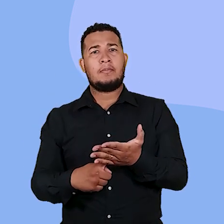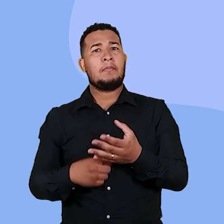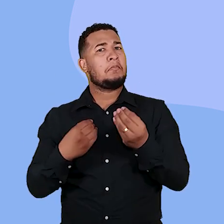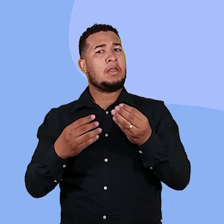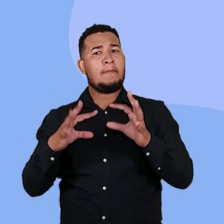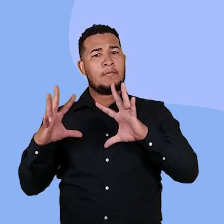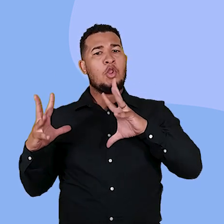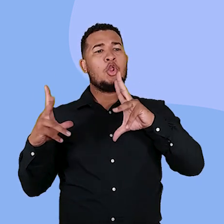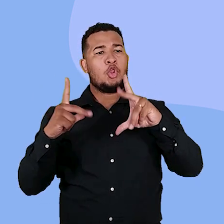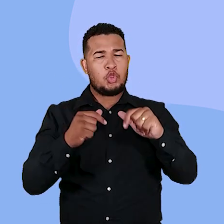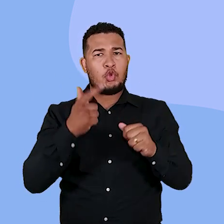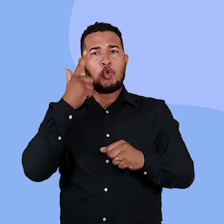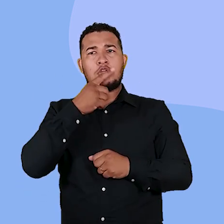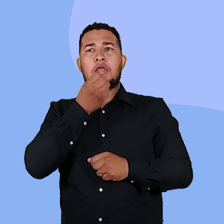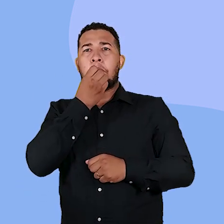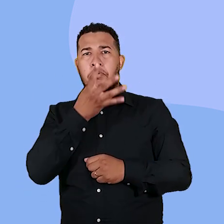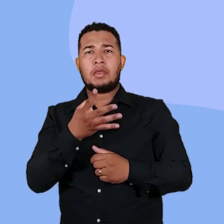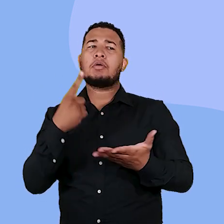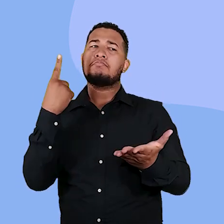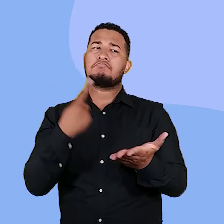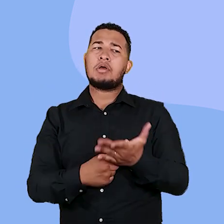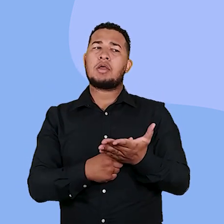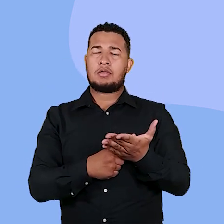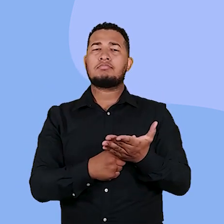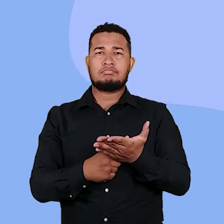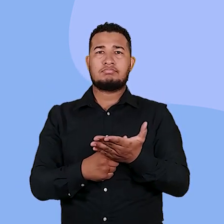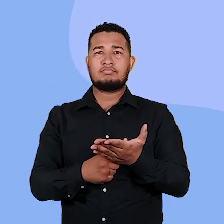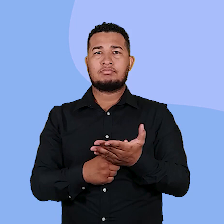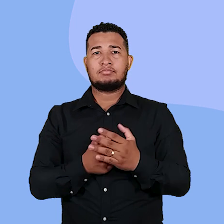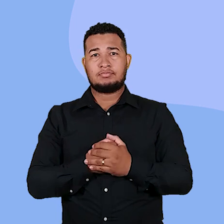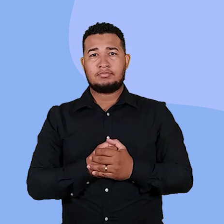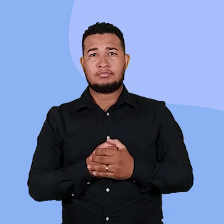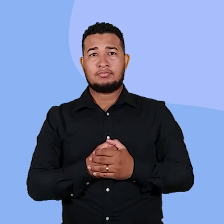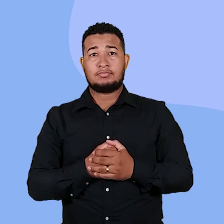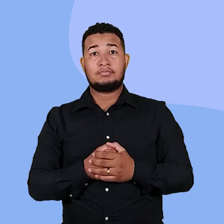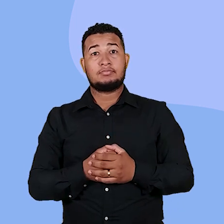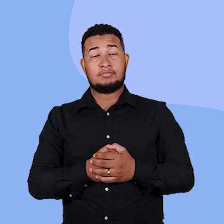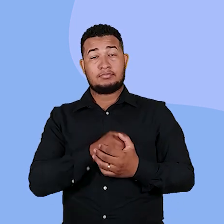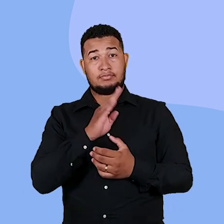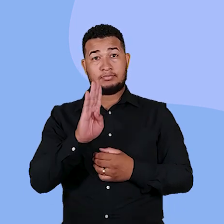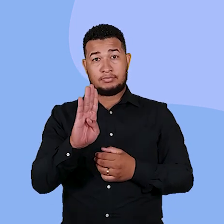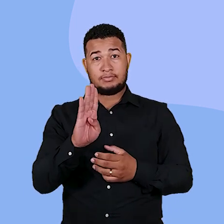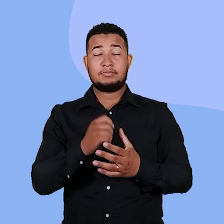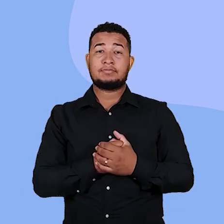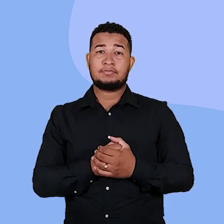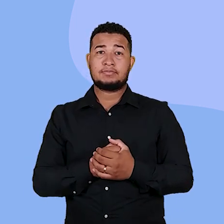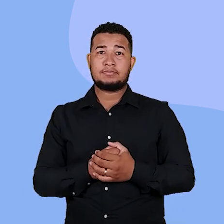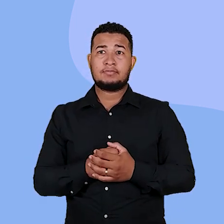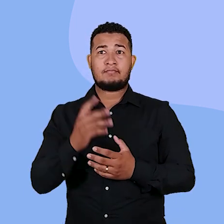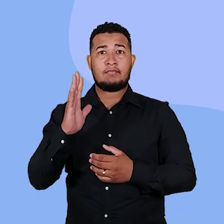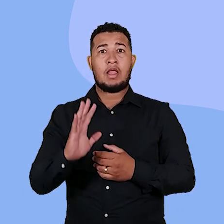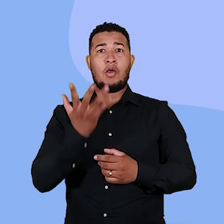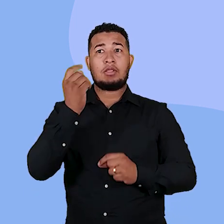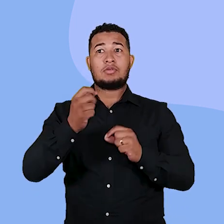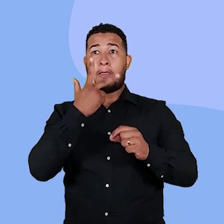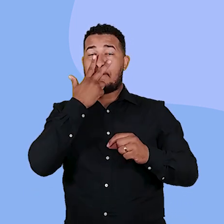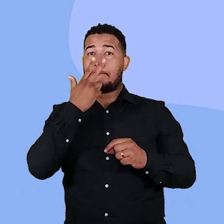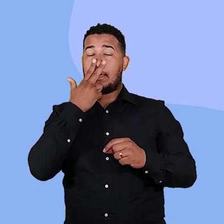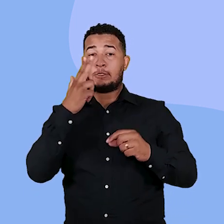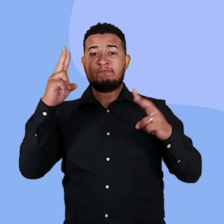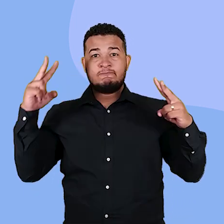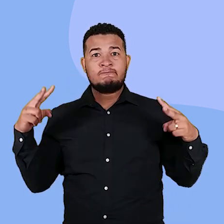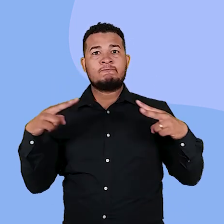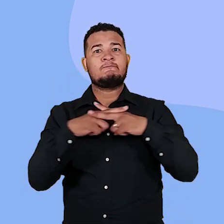dessas espécies para que todos se beneficiem e consigam superar situações adversas. Nossa Senhora. B.